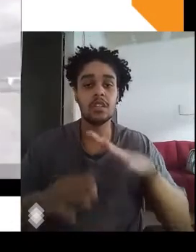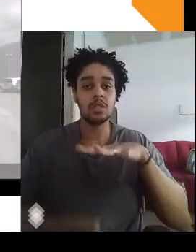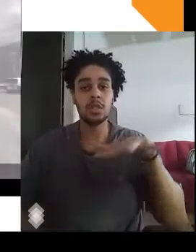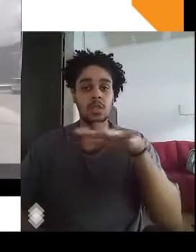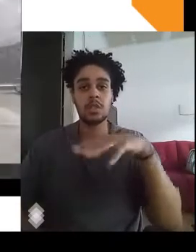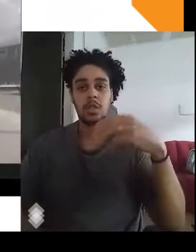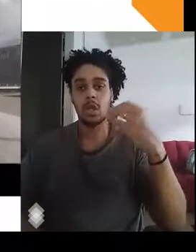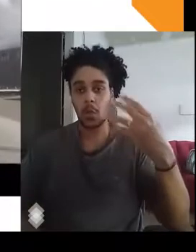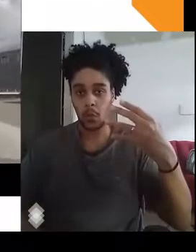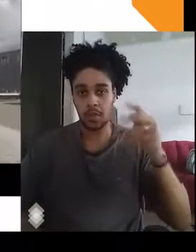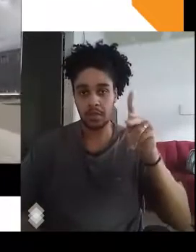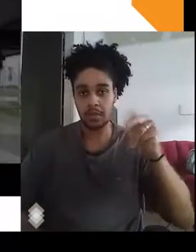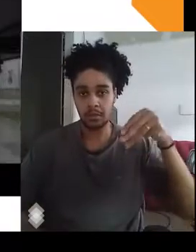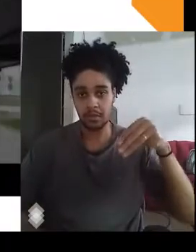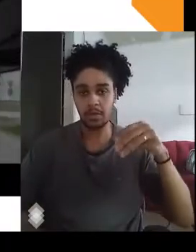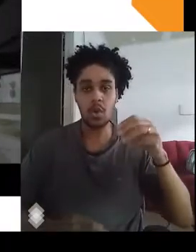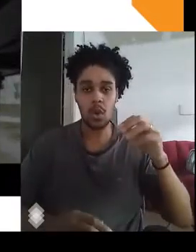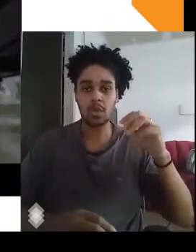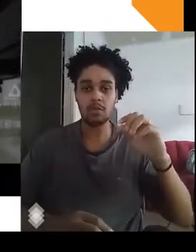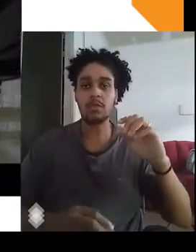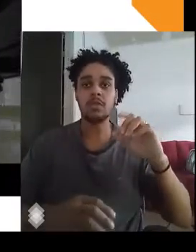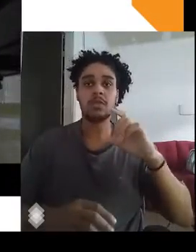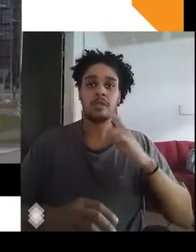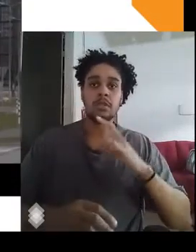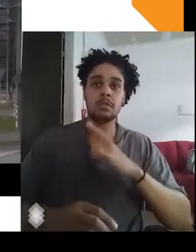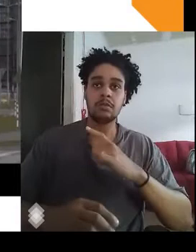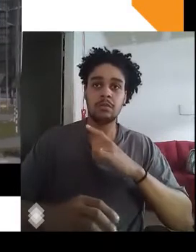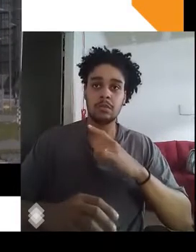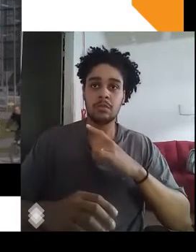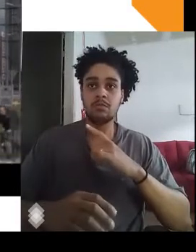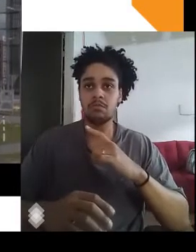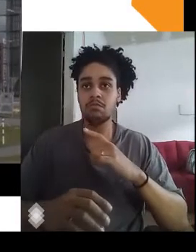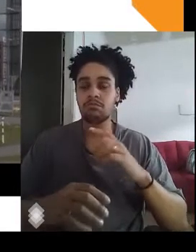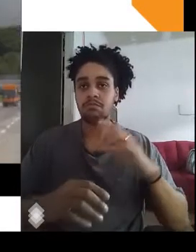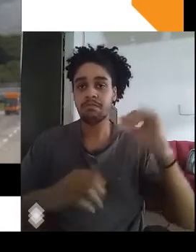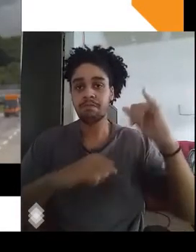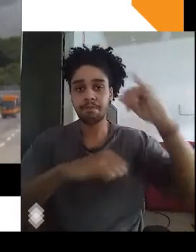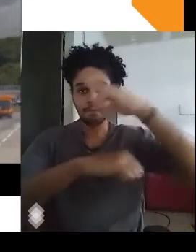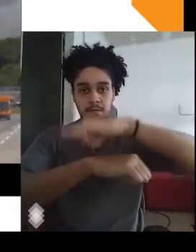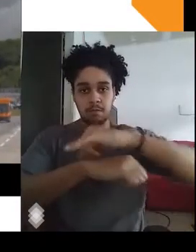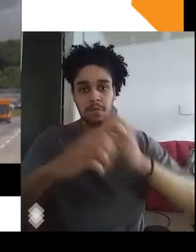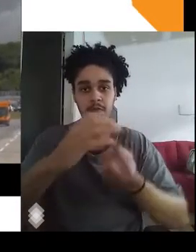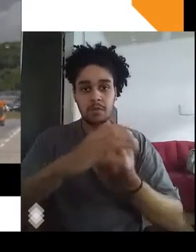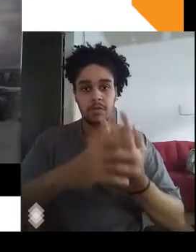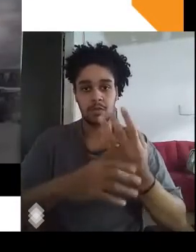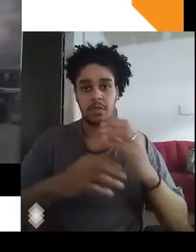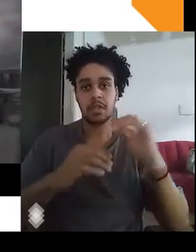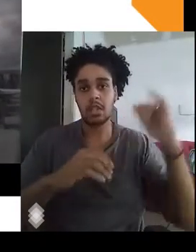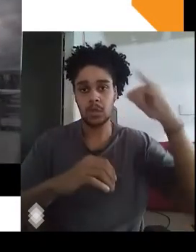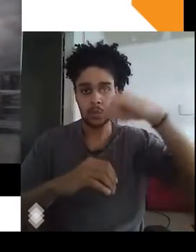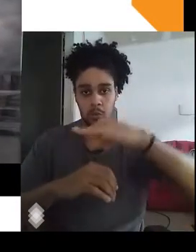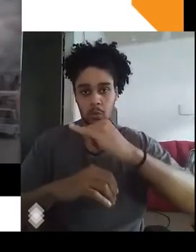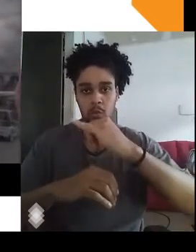Um espaço de 4 km², maior que o próprio centro da cidade de Hamburgo, abriga os mais de 20 galpões e a pista de pouso particular, utilizados